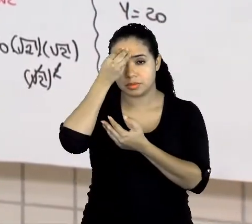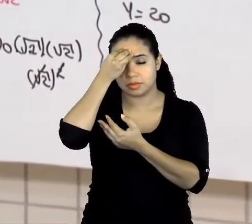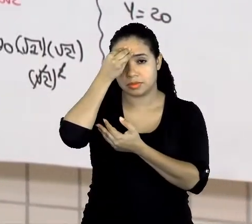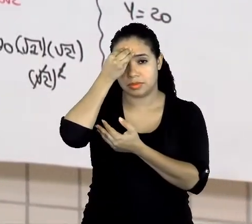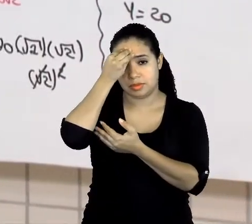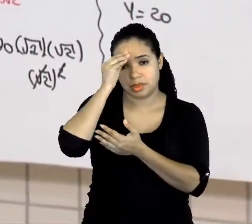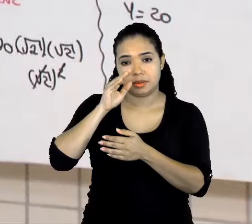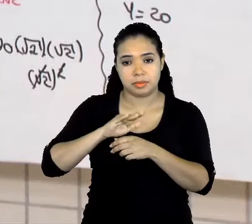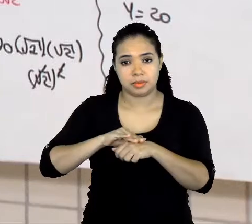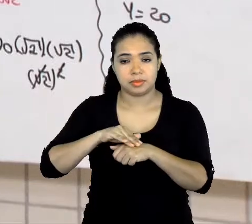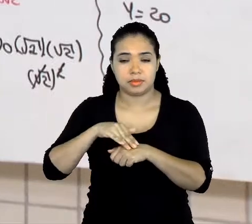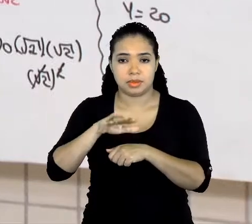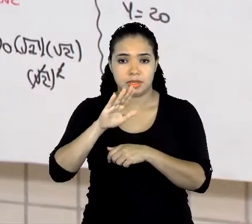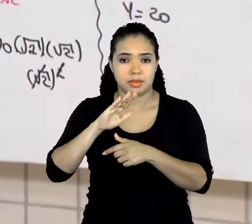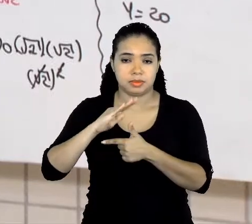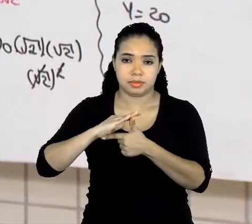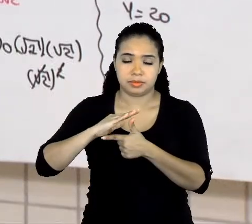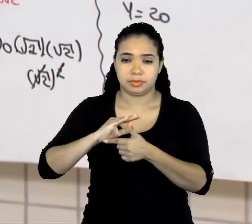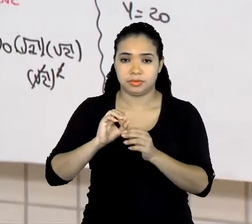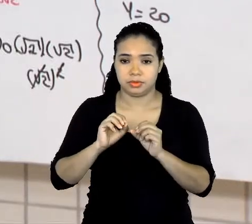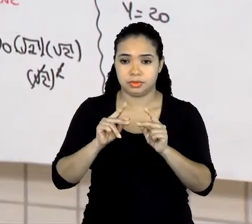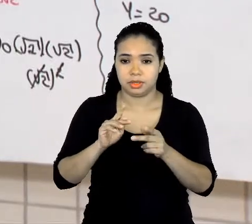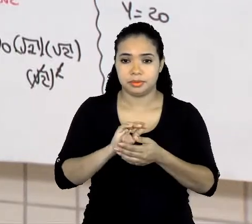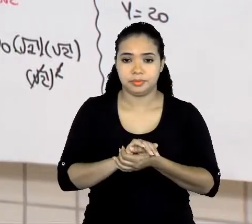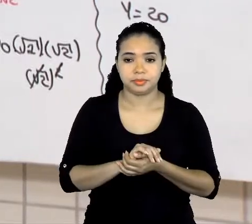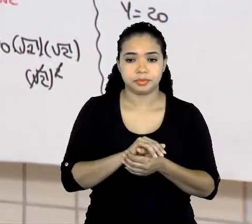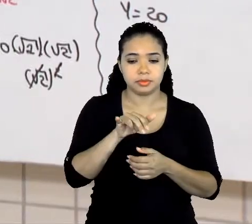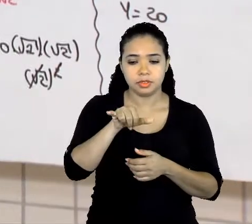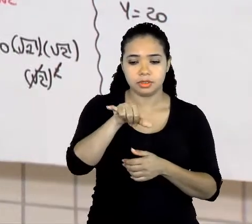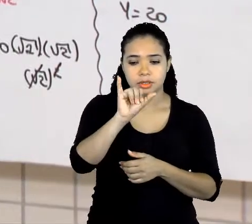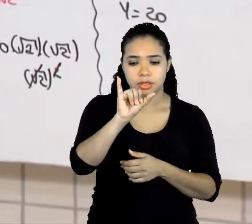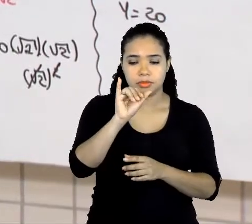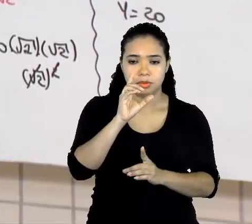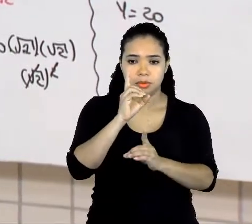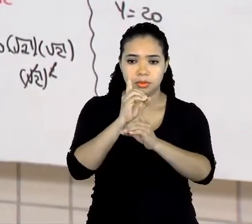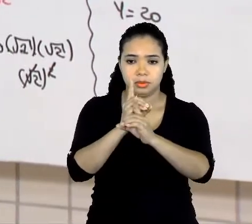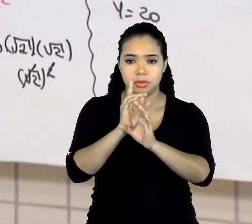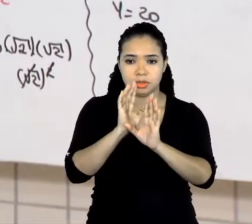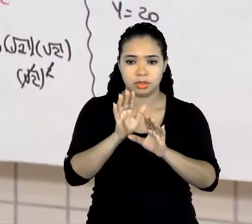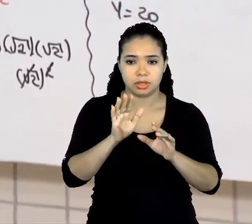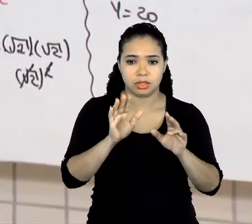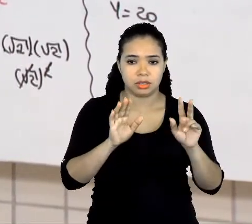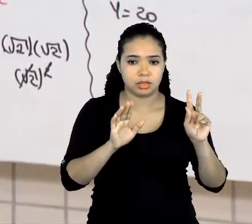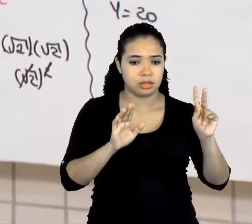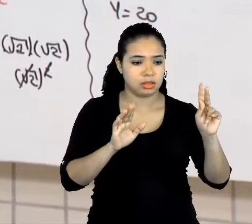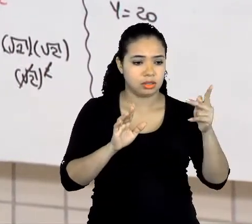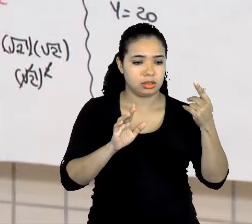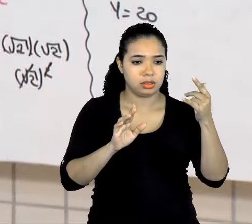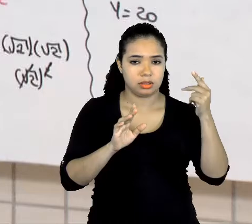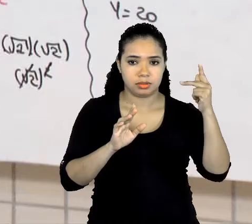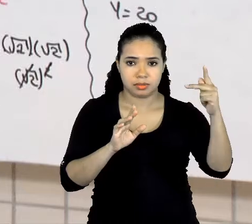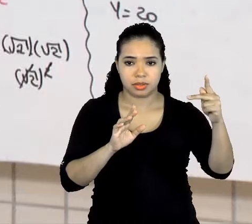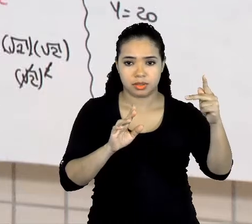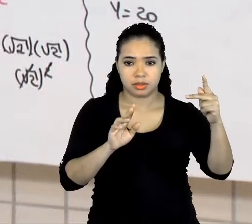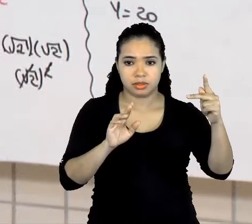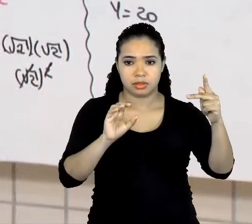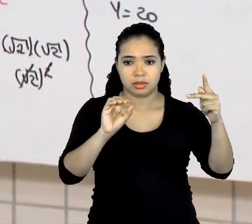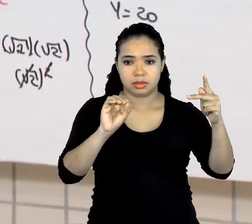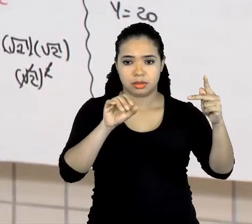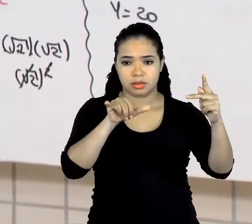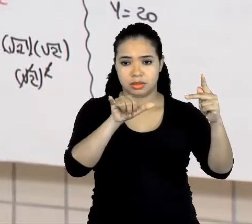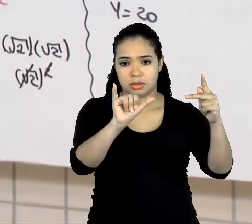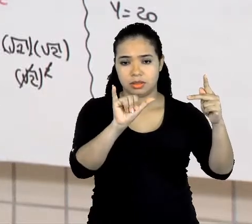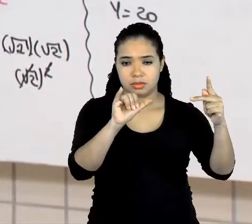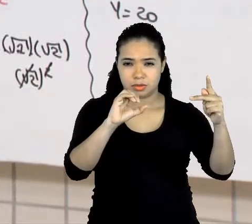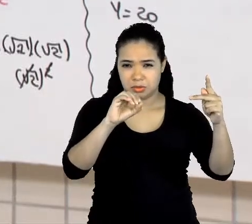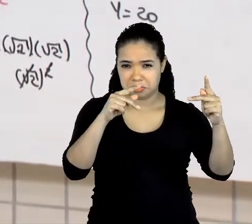funcional. Bom, se eu já achei o y e já tenho hipotenusa, tenho o oposto e tenho a hipotenusa, falta só achar o